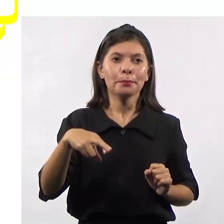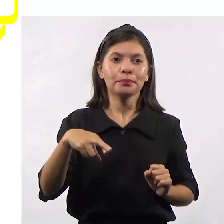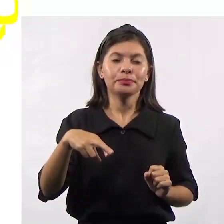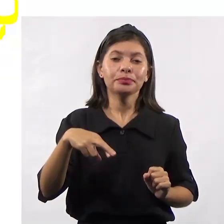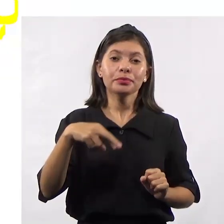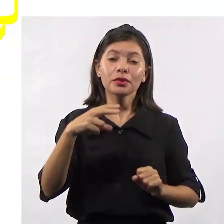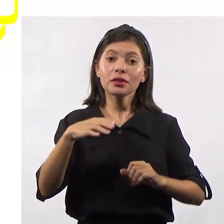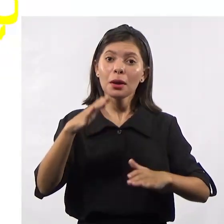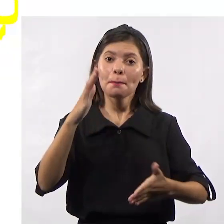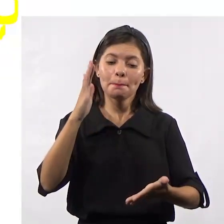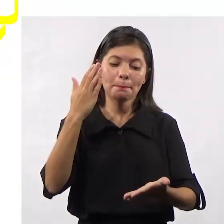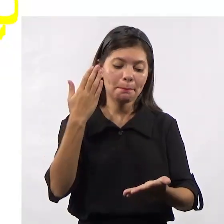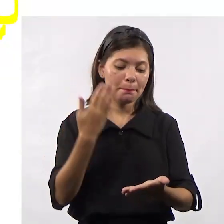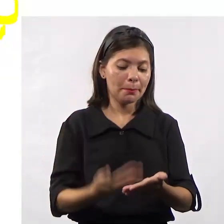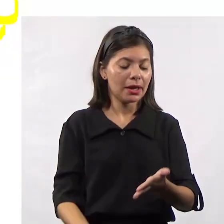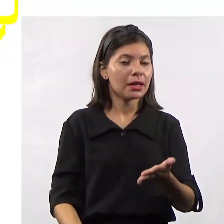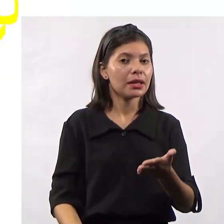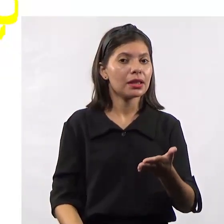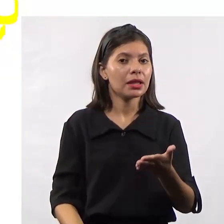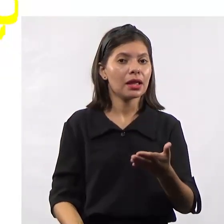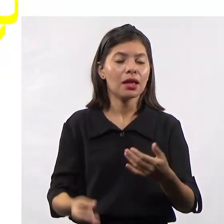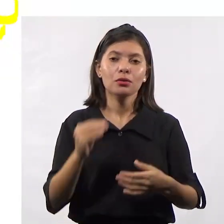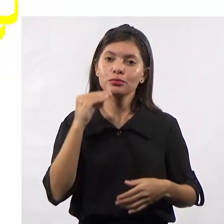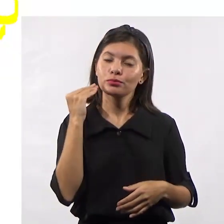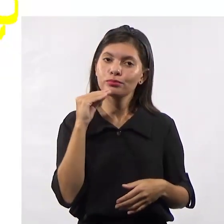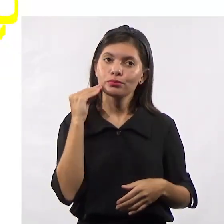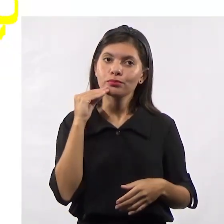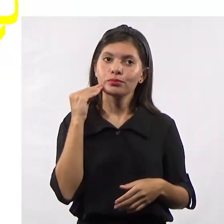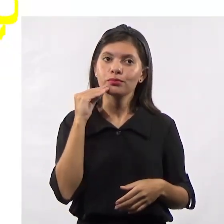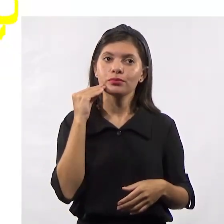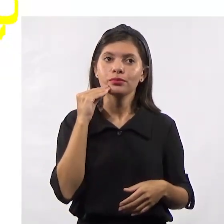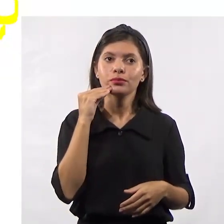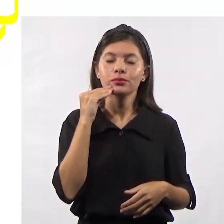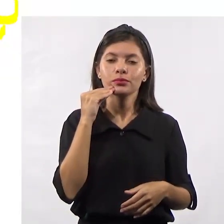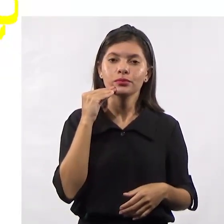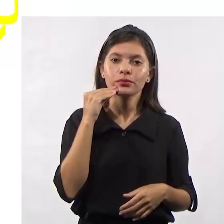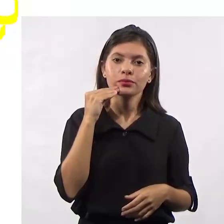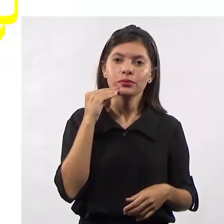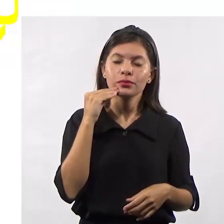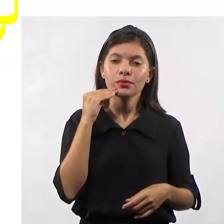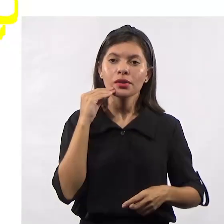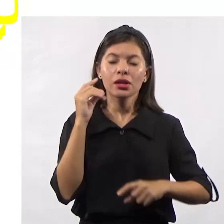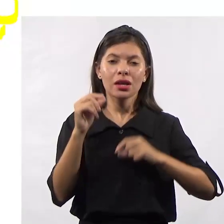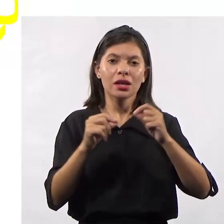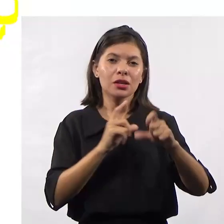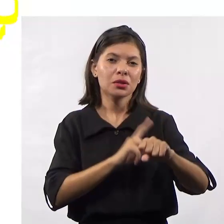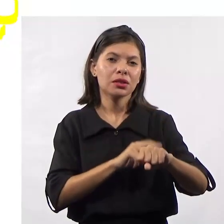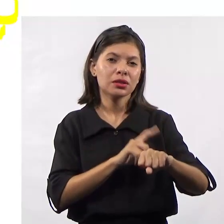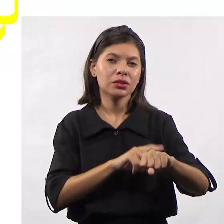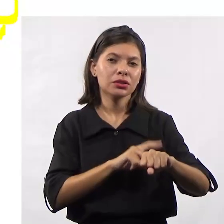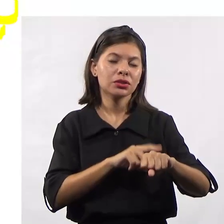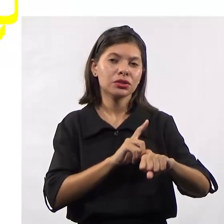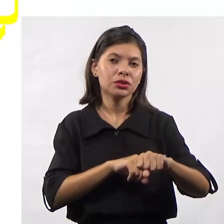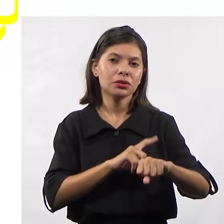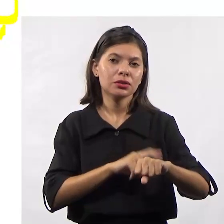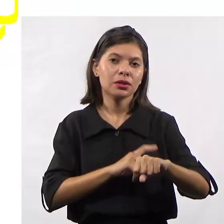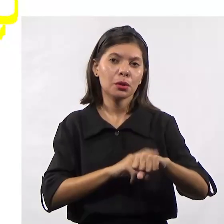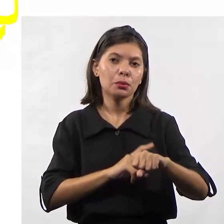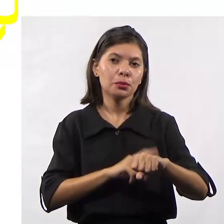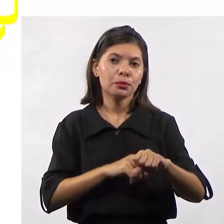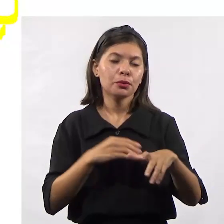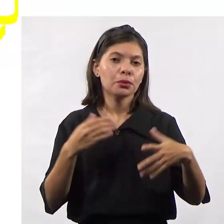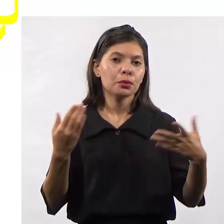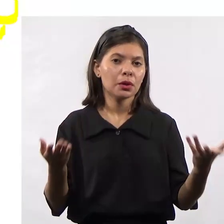preclusão, gente? É você perder a oportunidade de recorrer, tá? E aí o prazo para apresentação